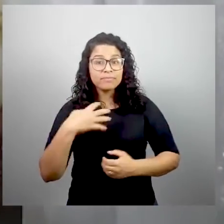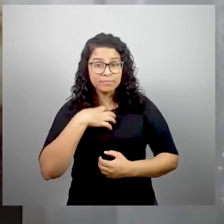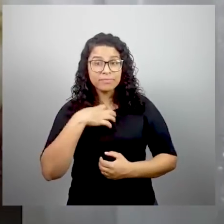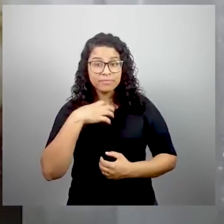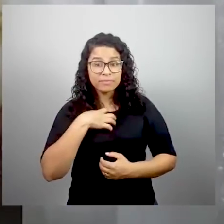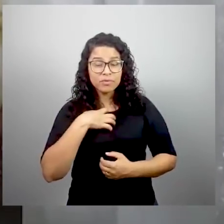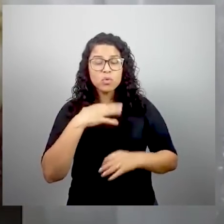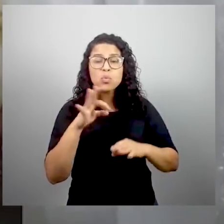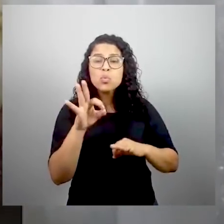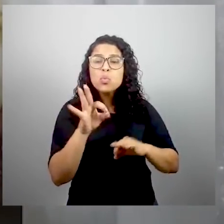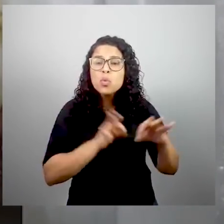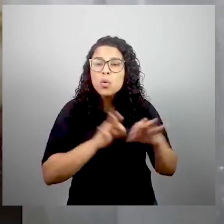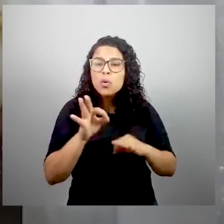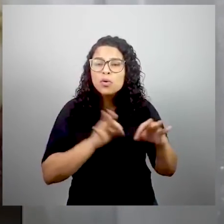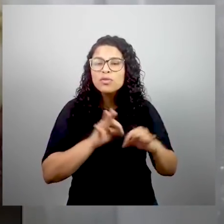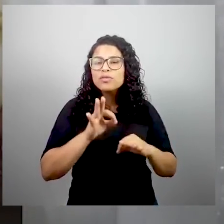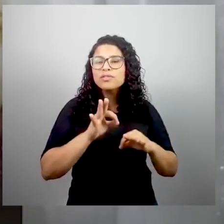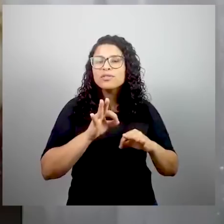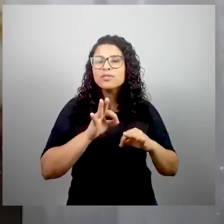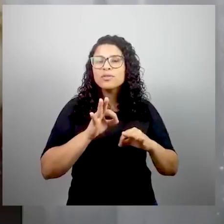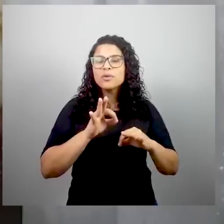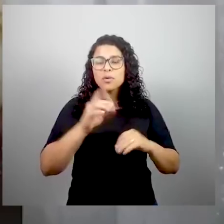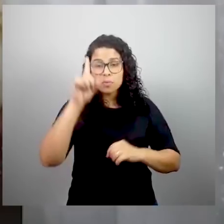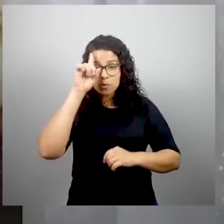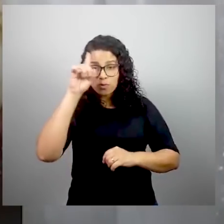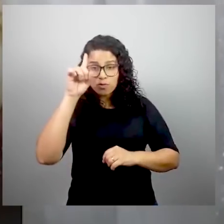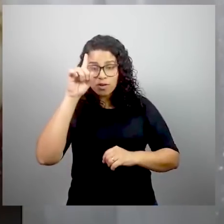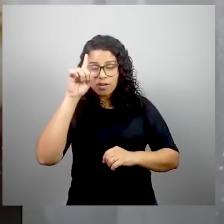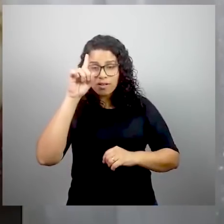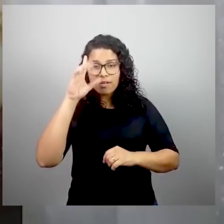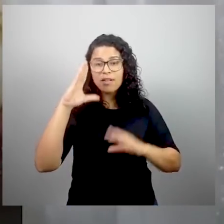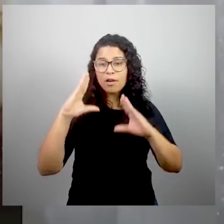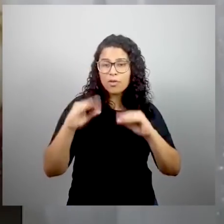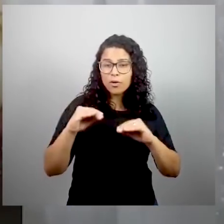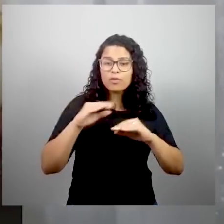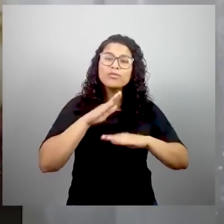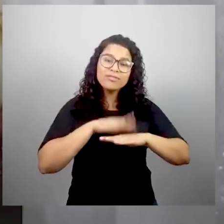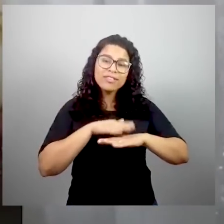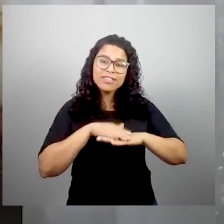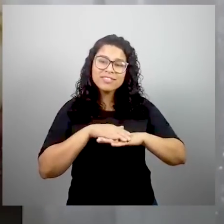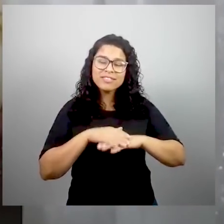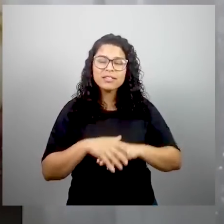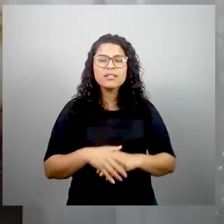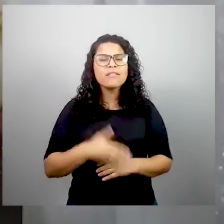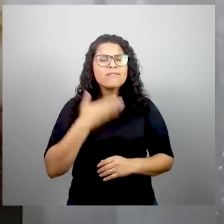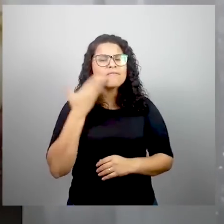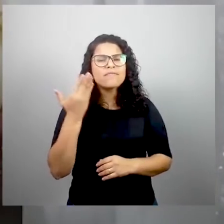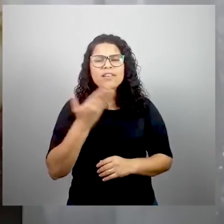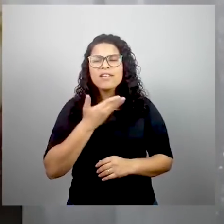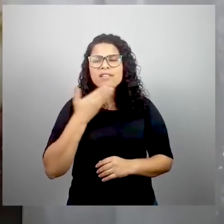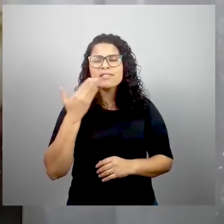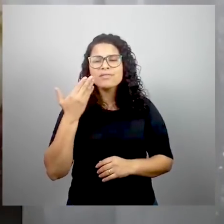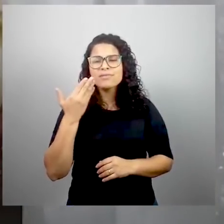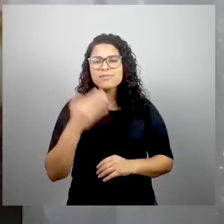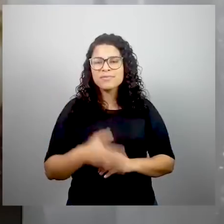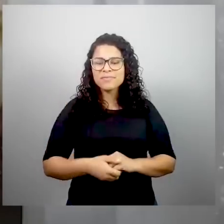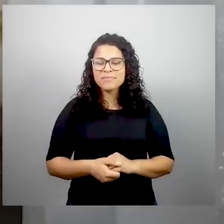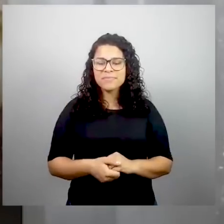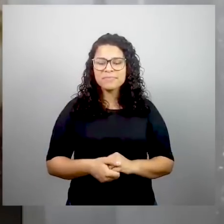forma, eu programo o que eu faço de dia e o que eu faço à noite. É bem fácil de